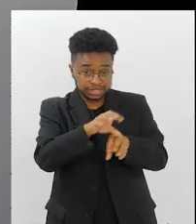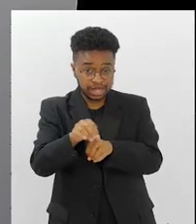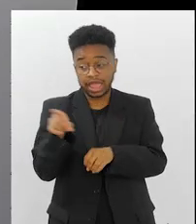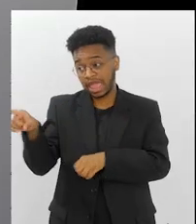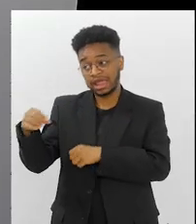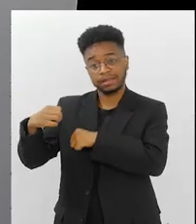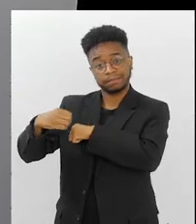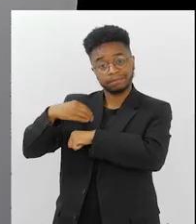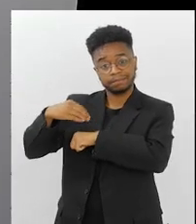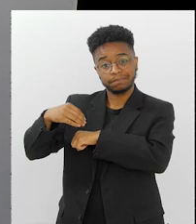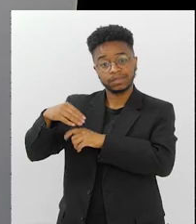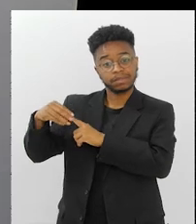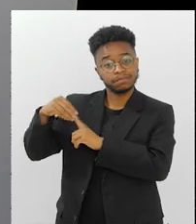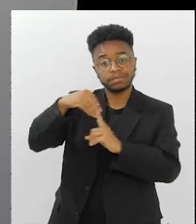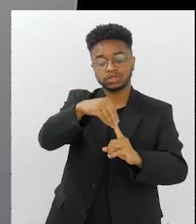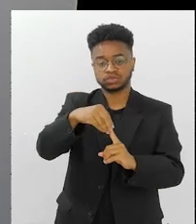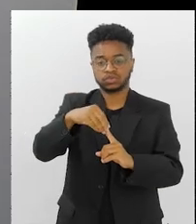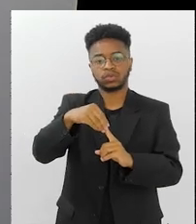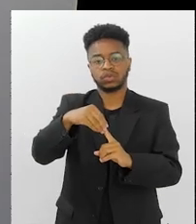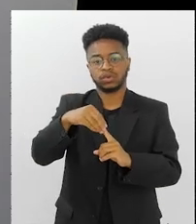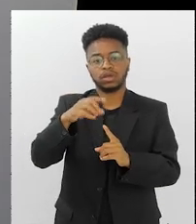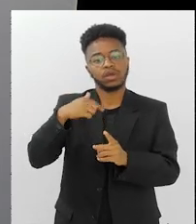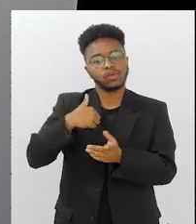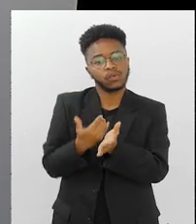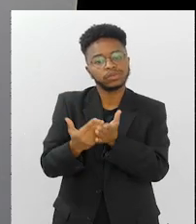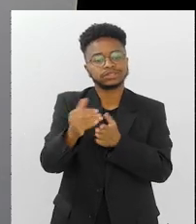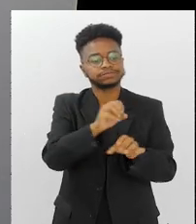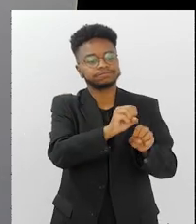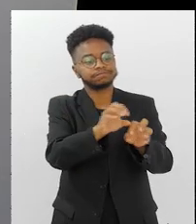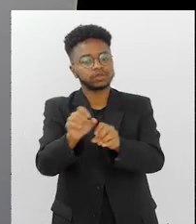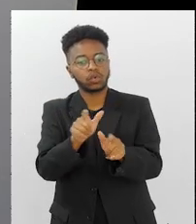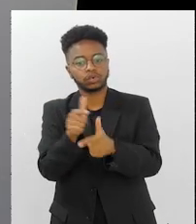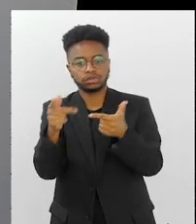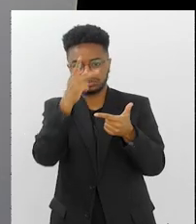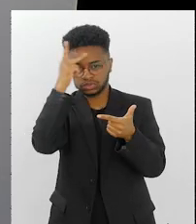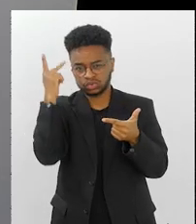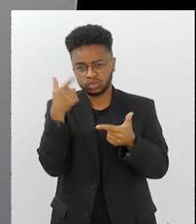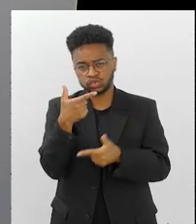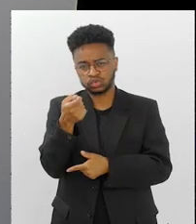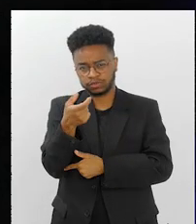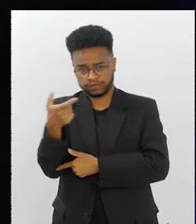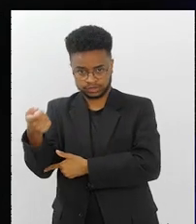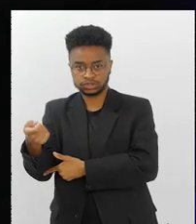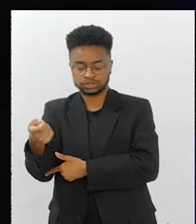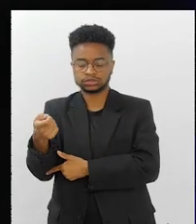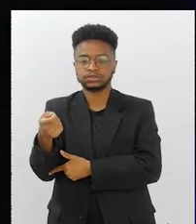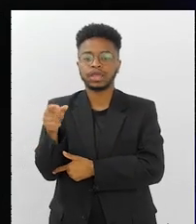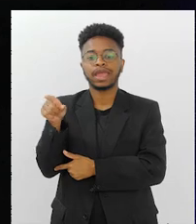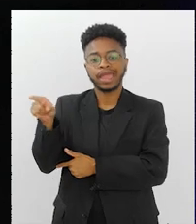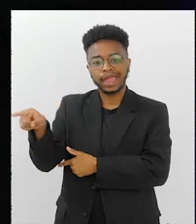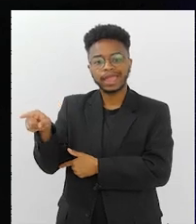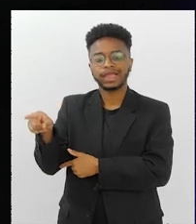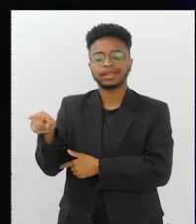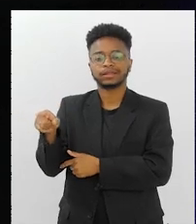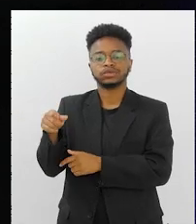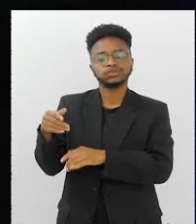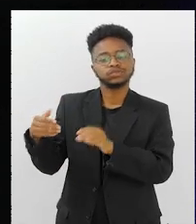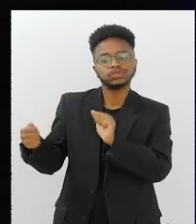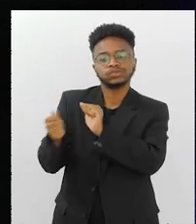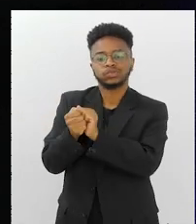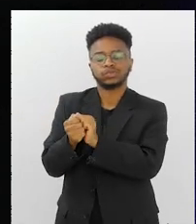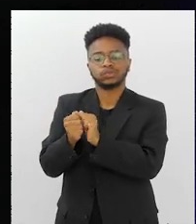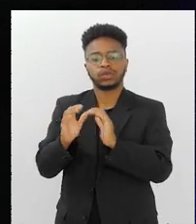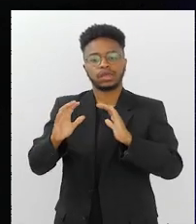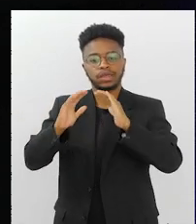Cláudia Foi a coreógrafa que me indicou para fazer o carnaval para ser coreógrafo e em 200020 ela ia seguind no